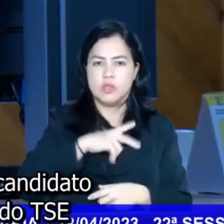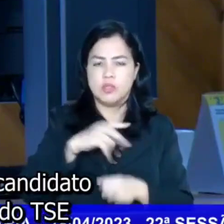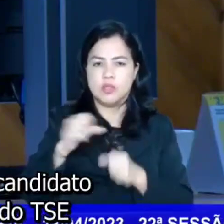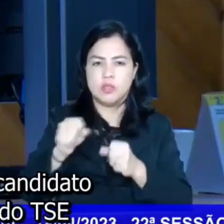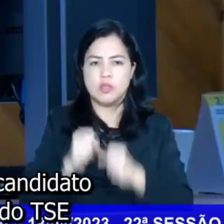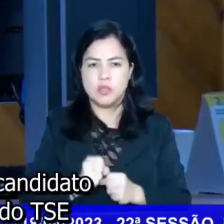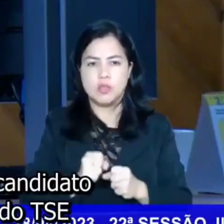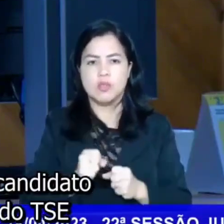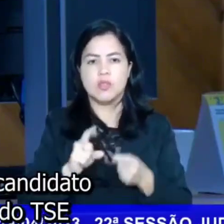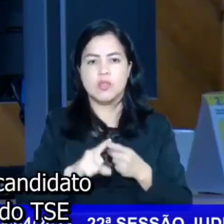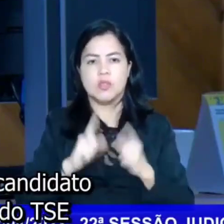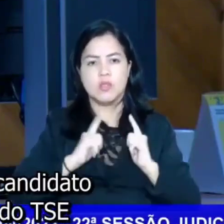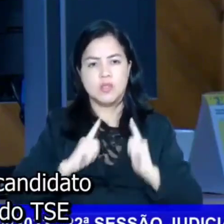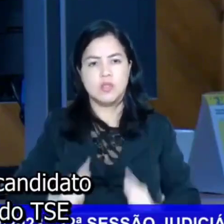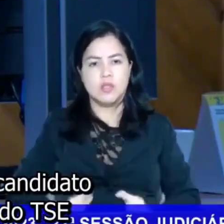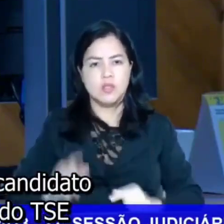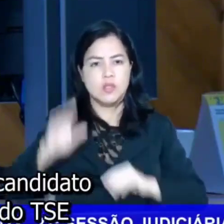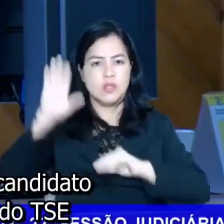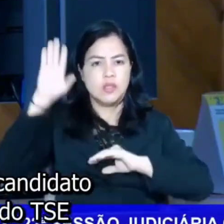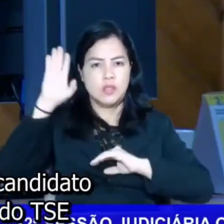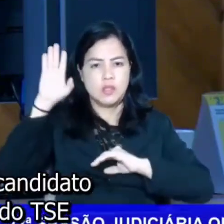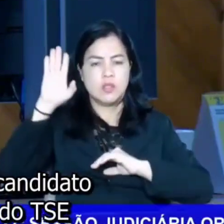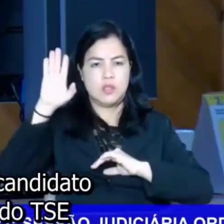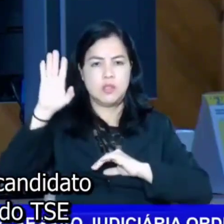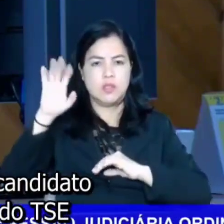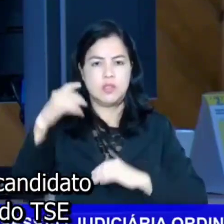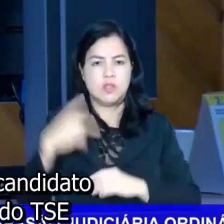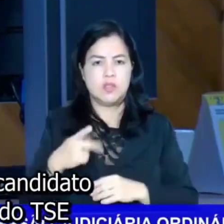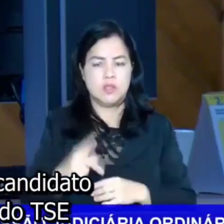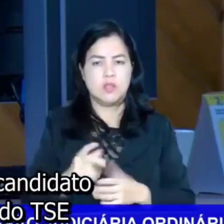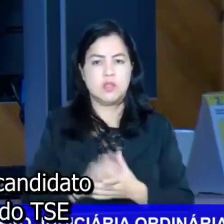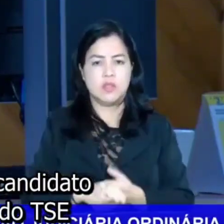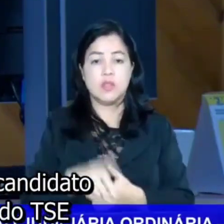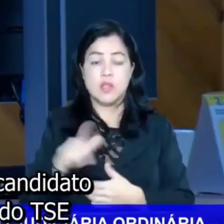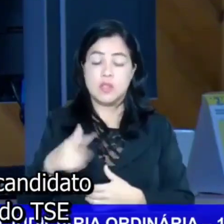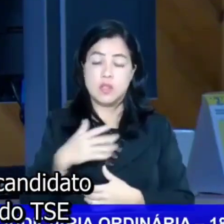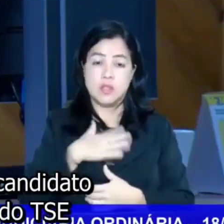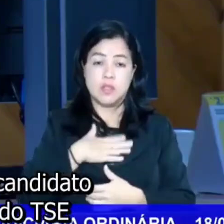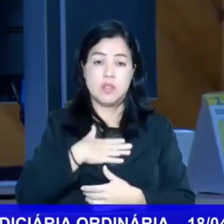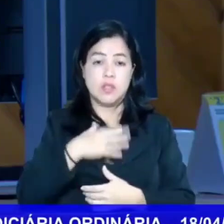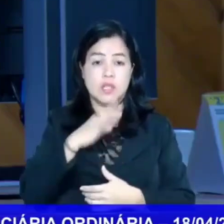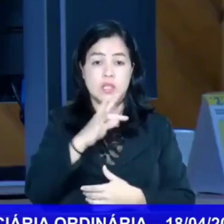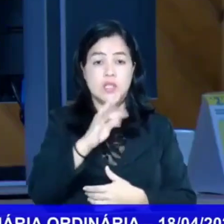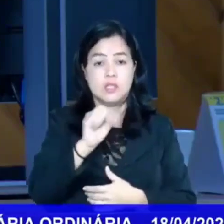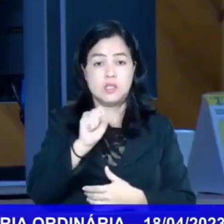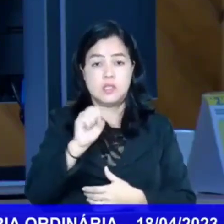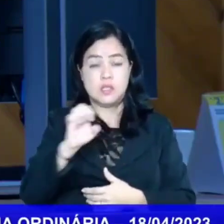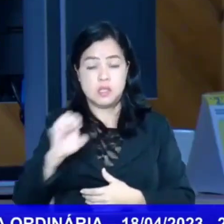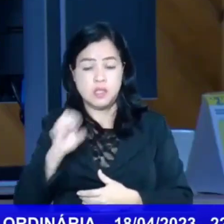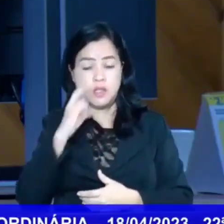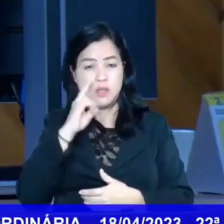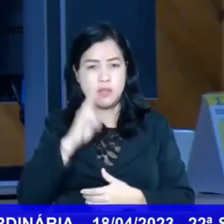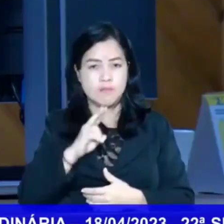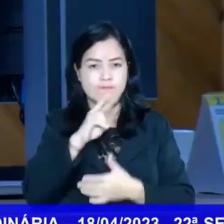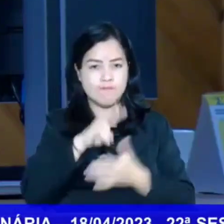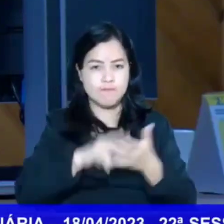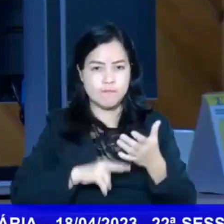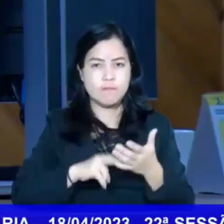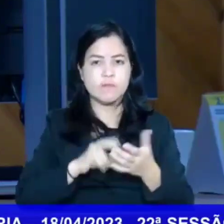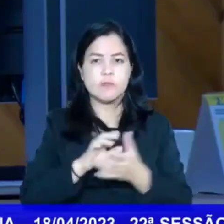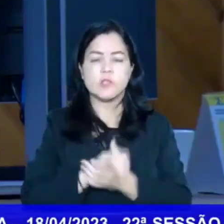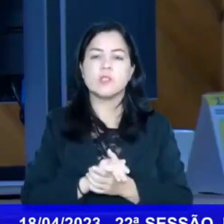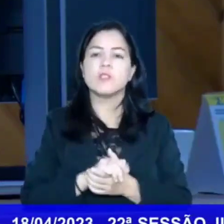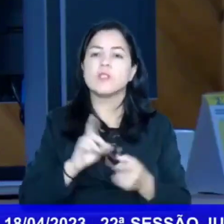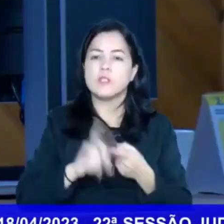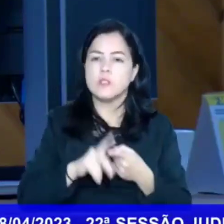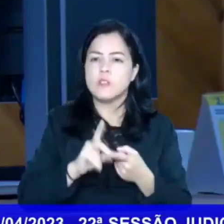poder ou gestão do candidato em seu benefício eleitoral. Isso é a posição do TSE pacificada. Além